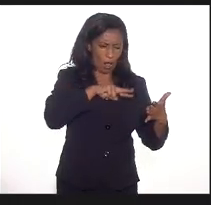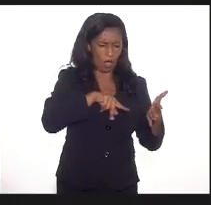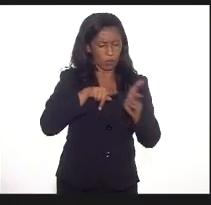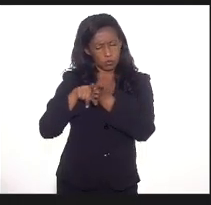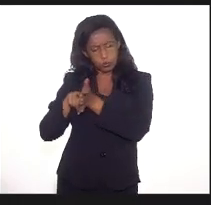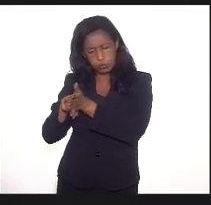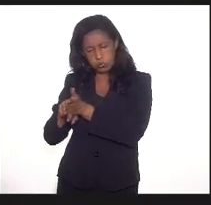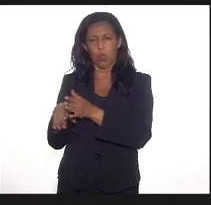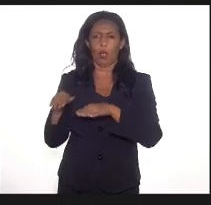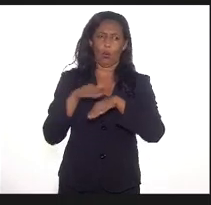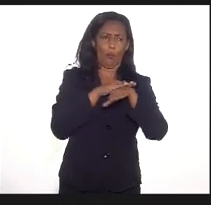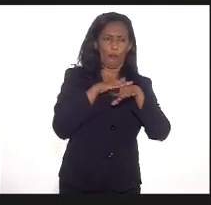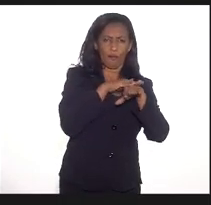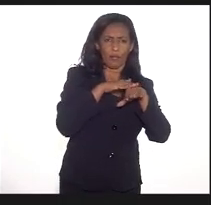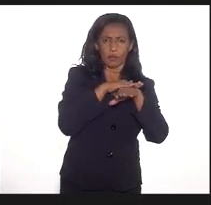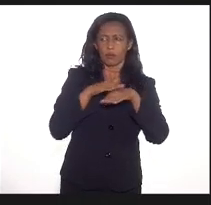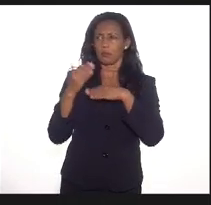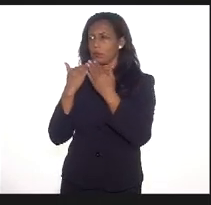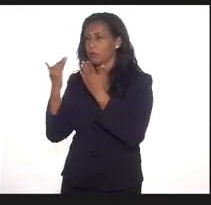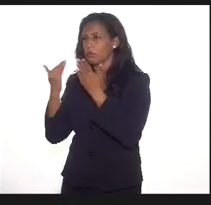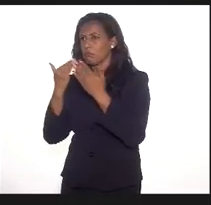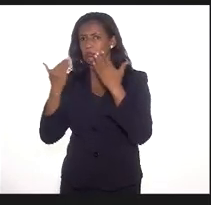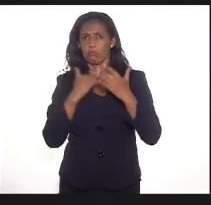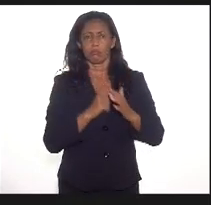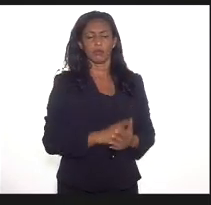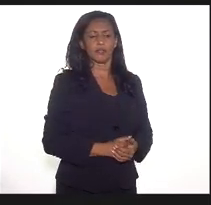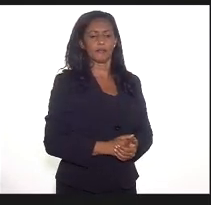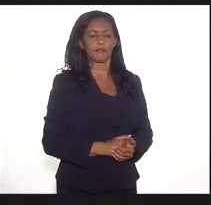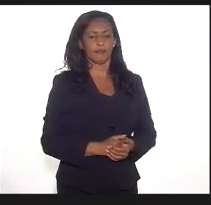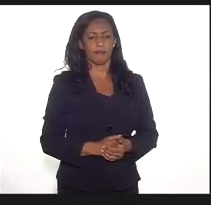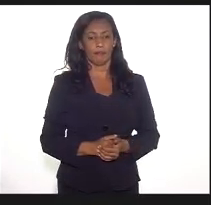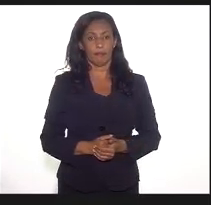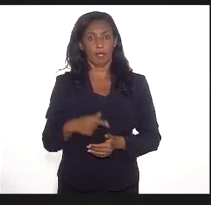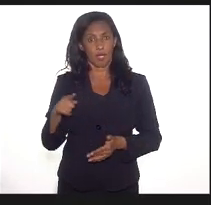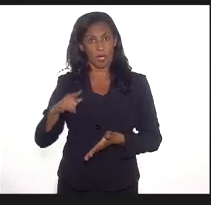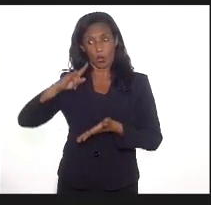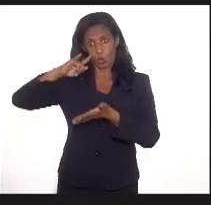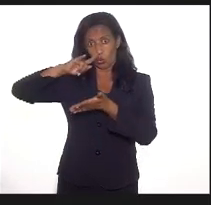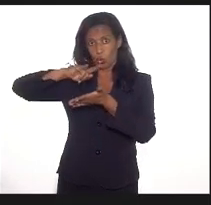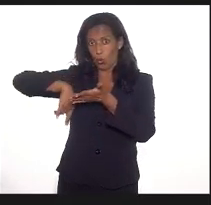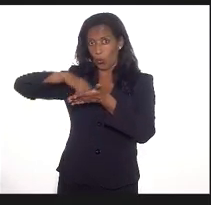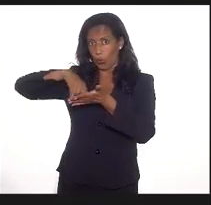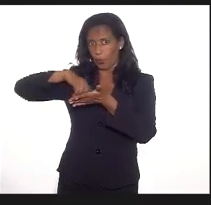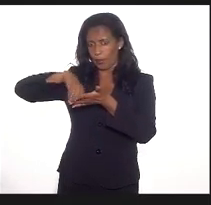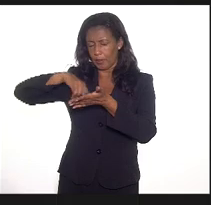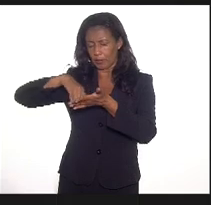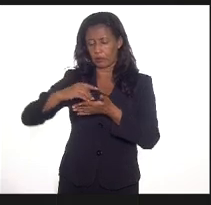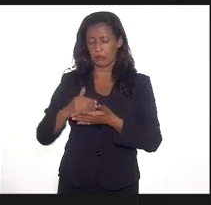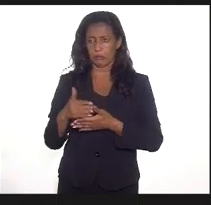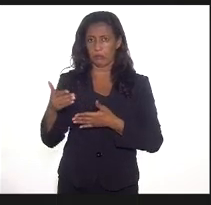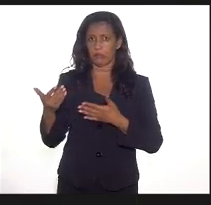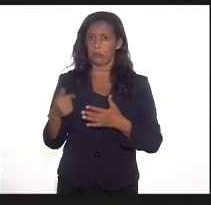consultas, conversas, etc., e posse de documentos, chegamos a